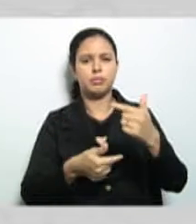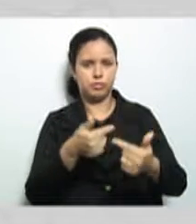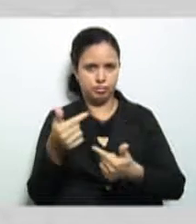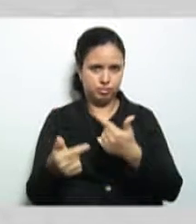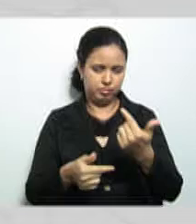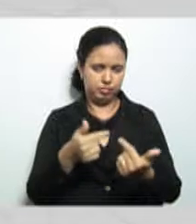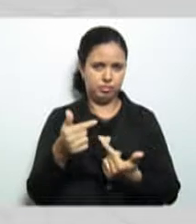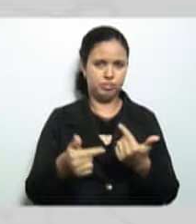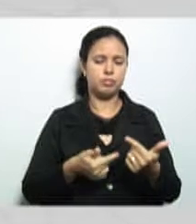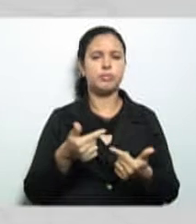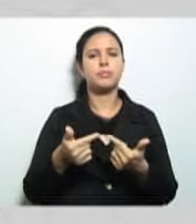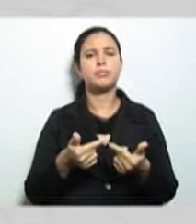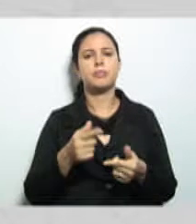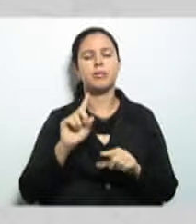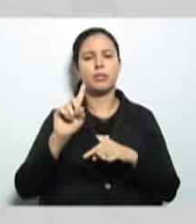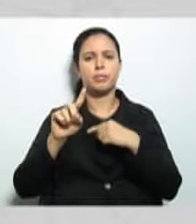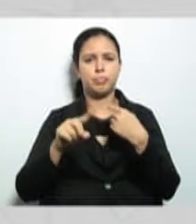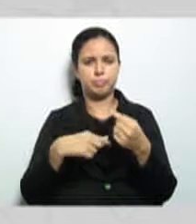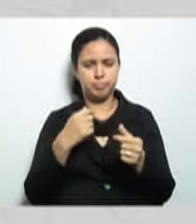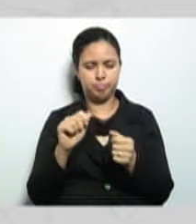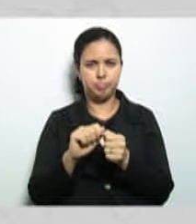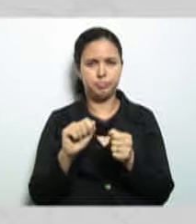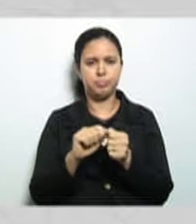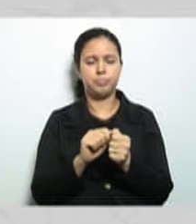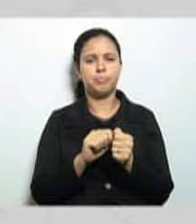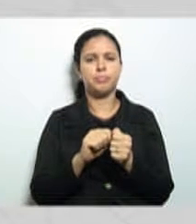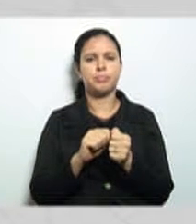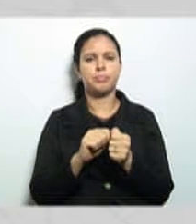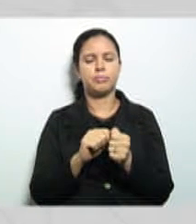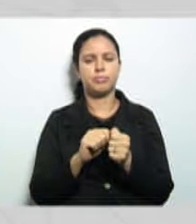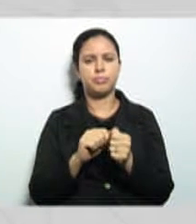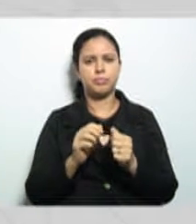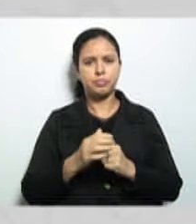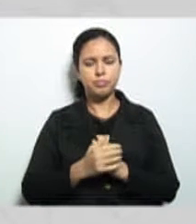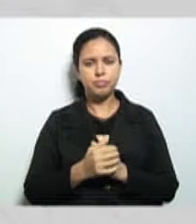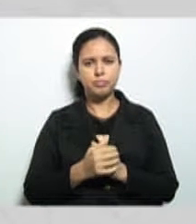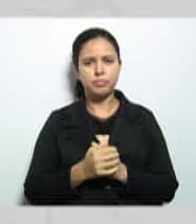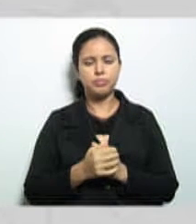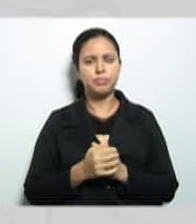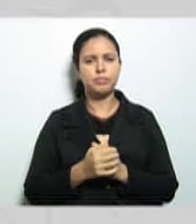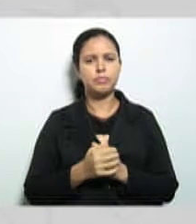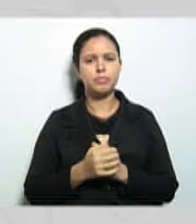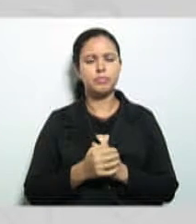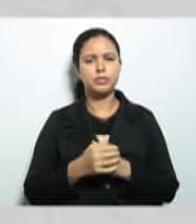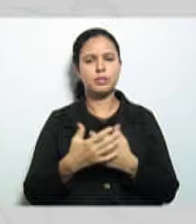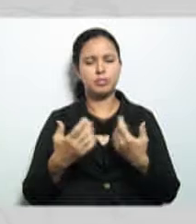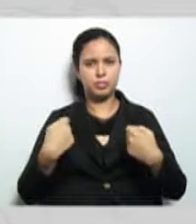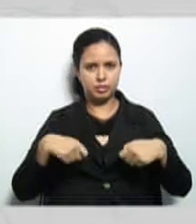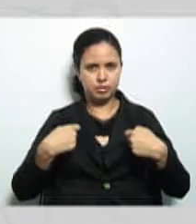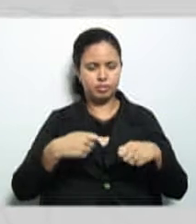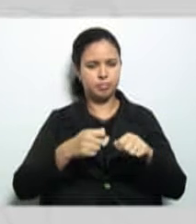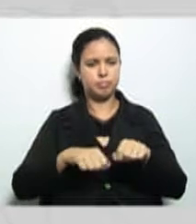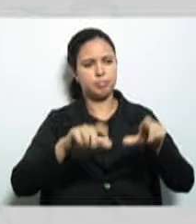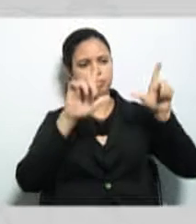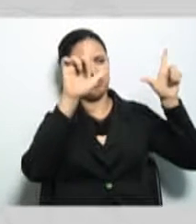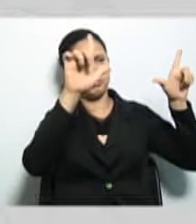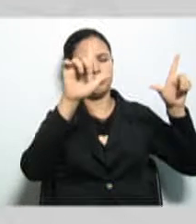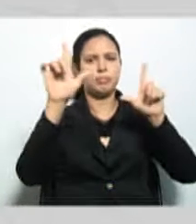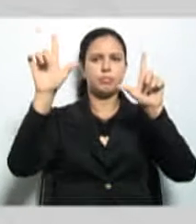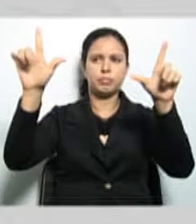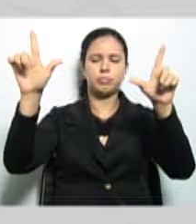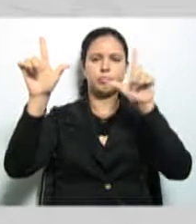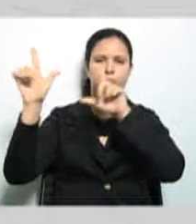confecção desses cartazes, vocês deverão, os cartazes deverão ficar expostos em locais de